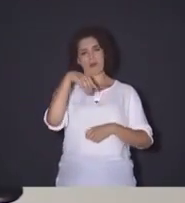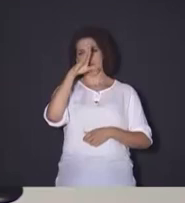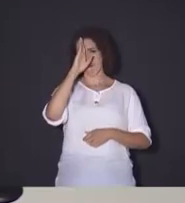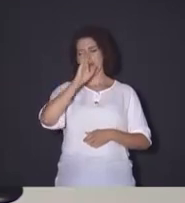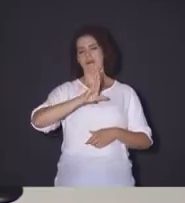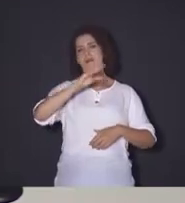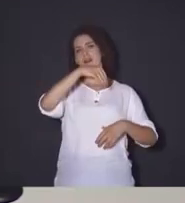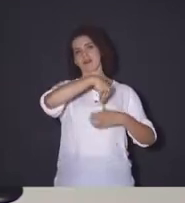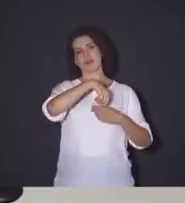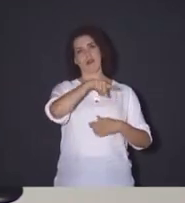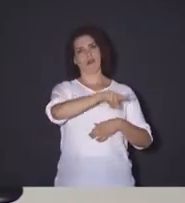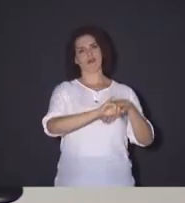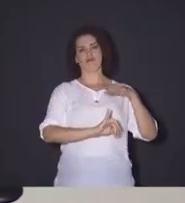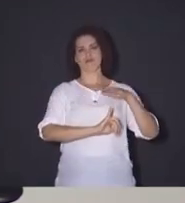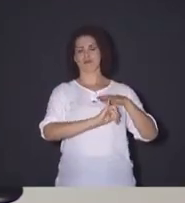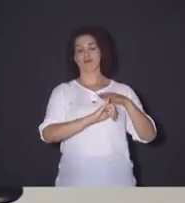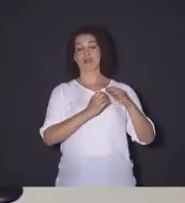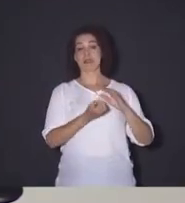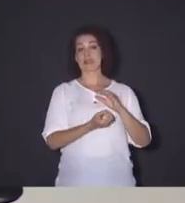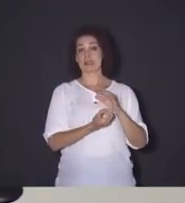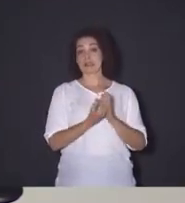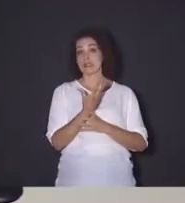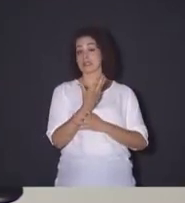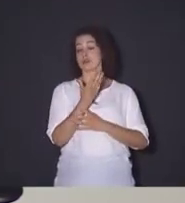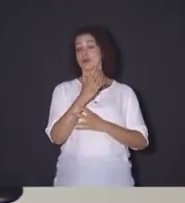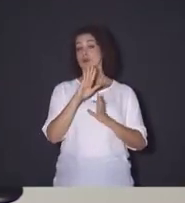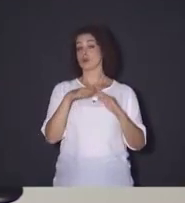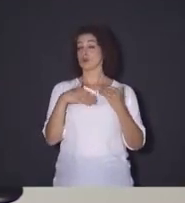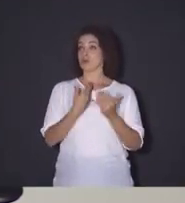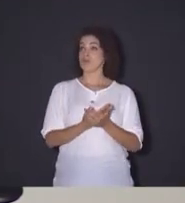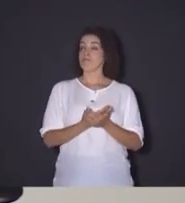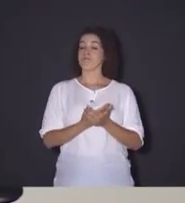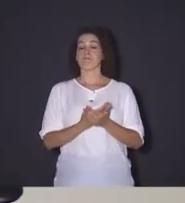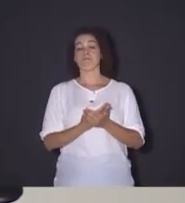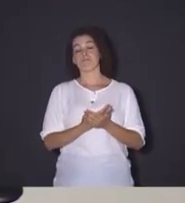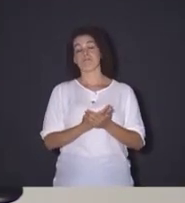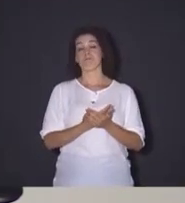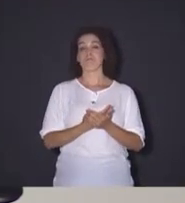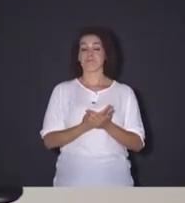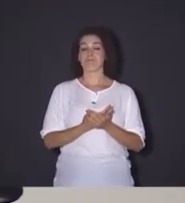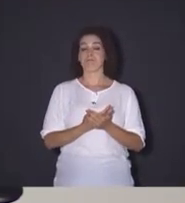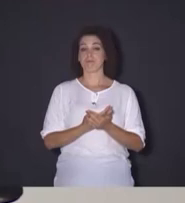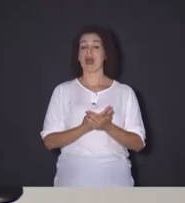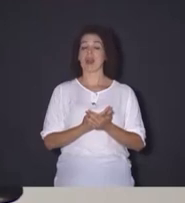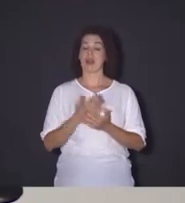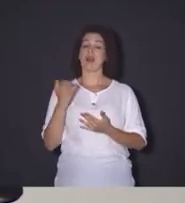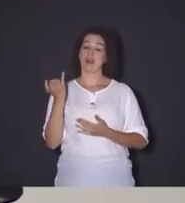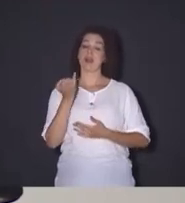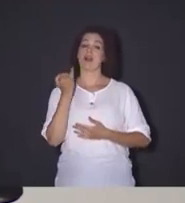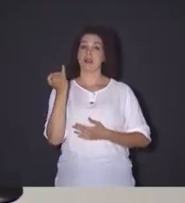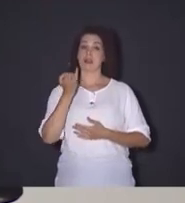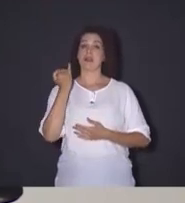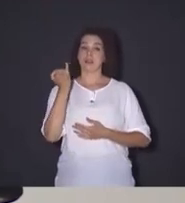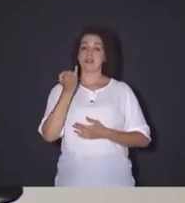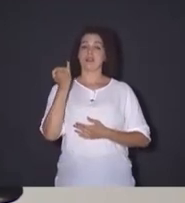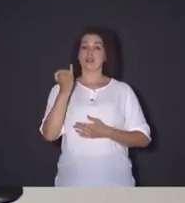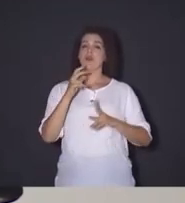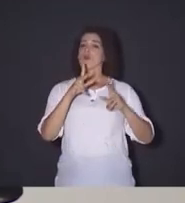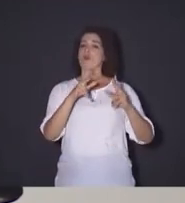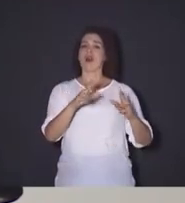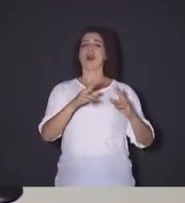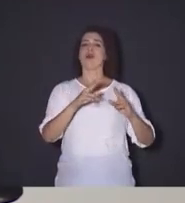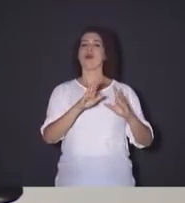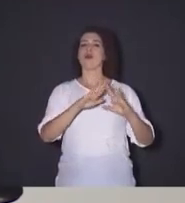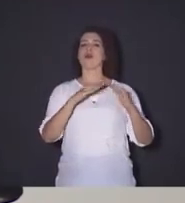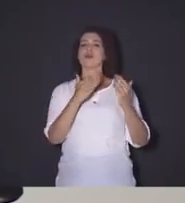instituição criar uma escola eu acho que é muito importante né assim como tem igreja